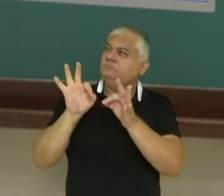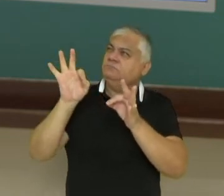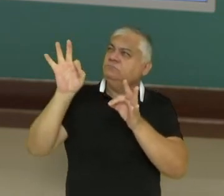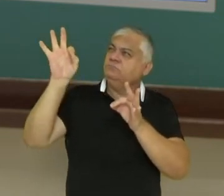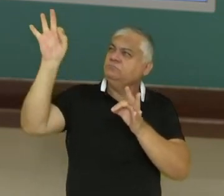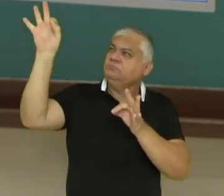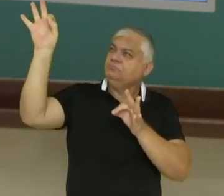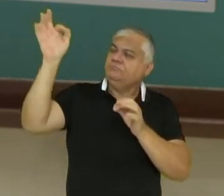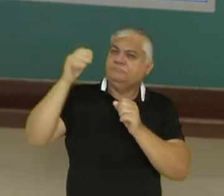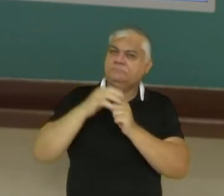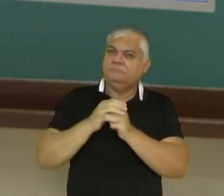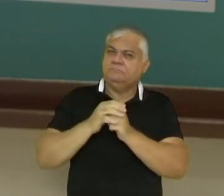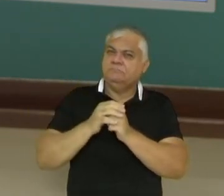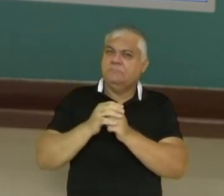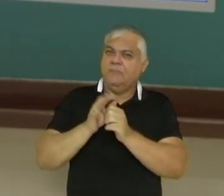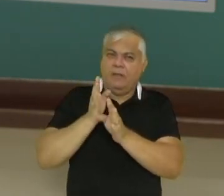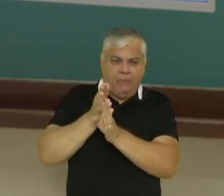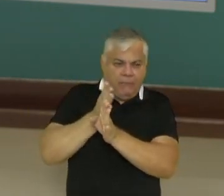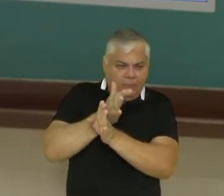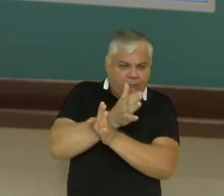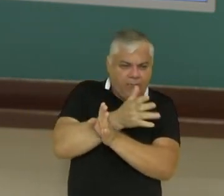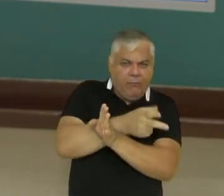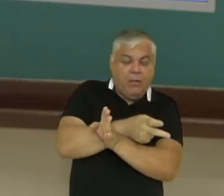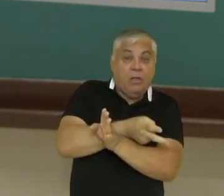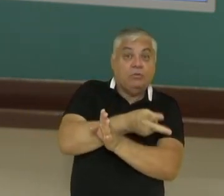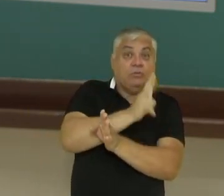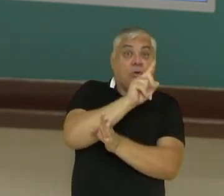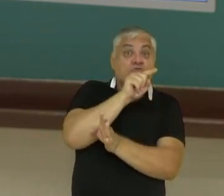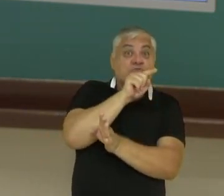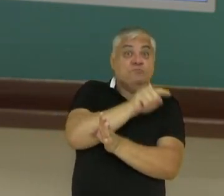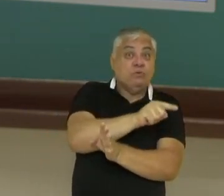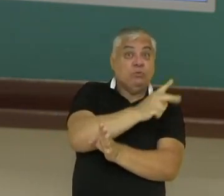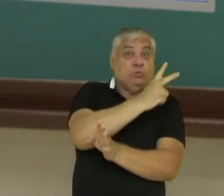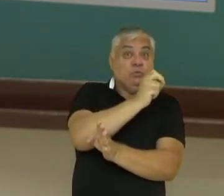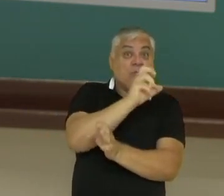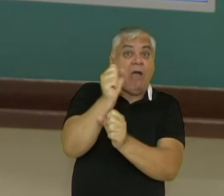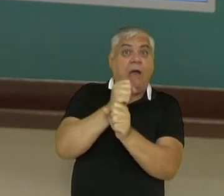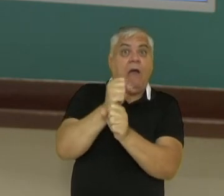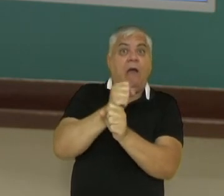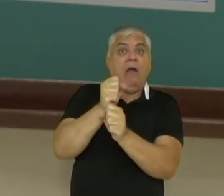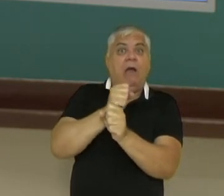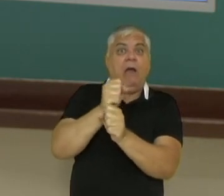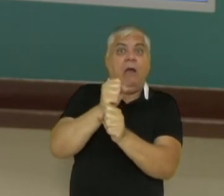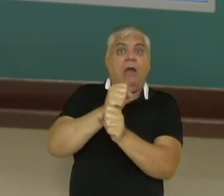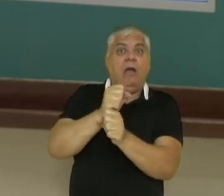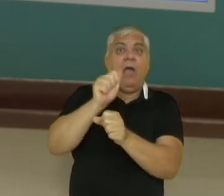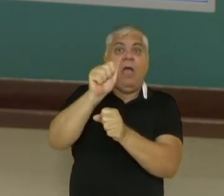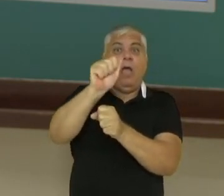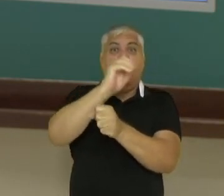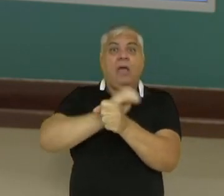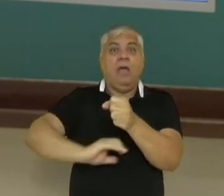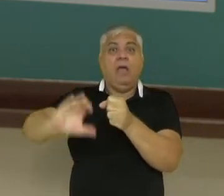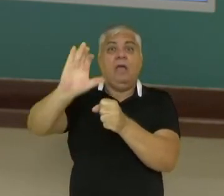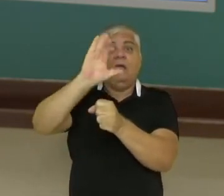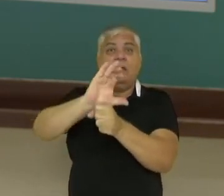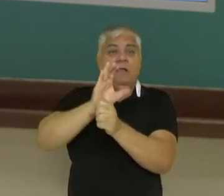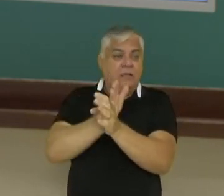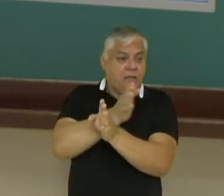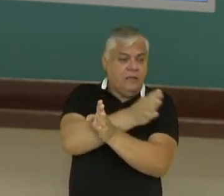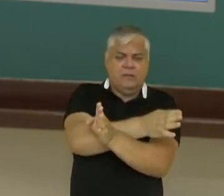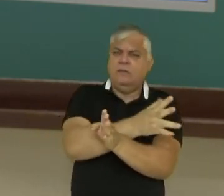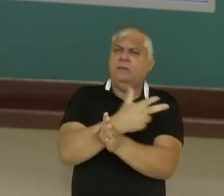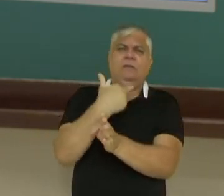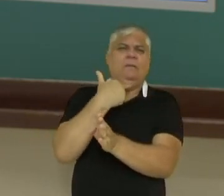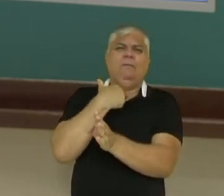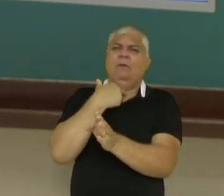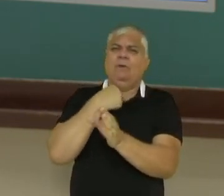2.200 anos atrás, certo? Os caras já sabiam antes de Cristo que a Terra não poderia